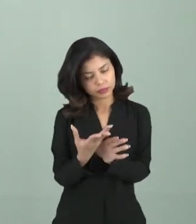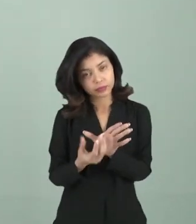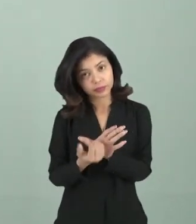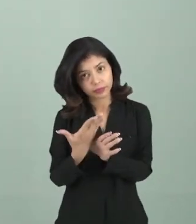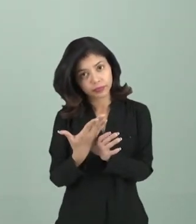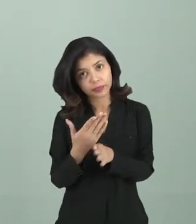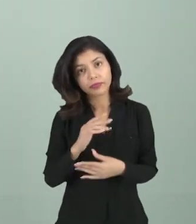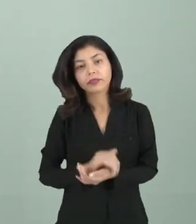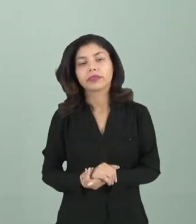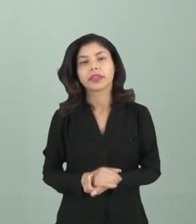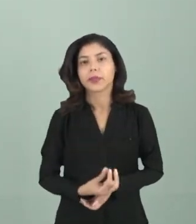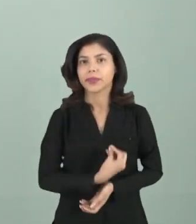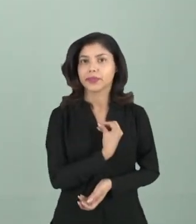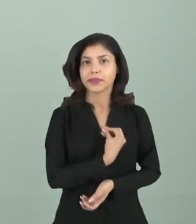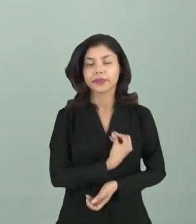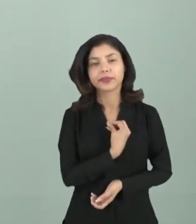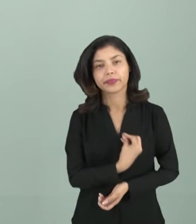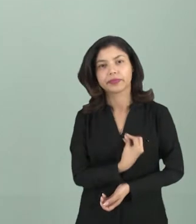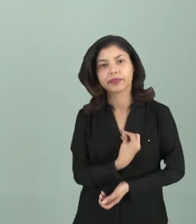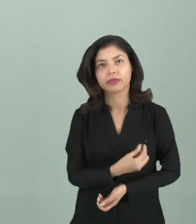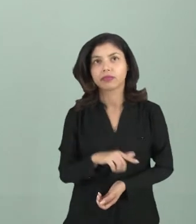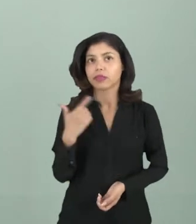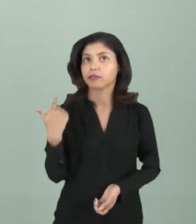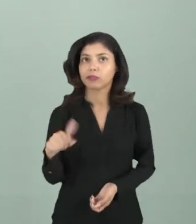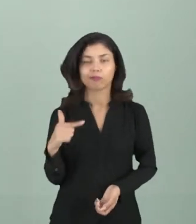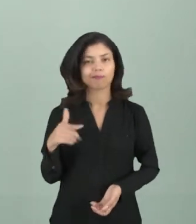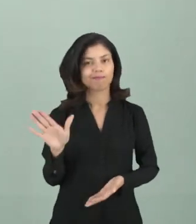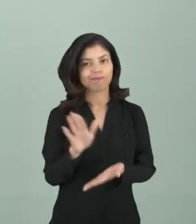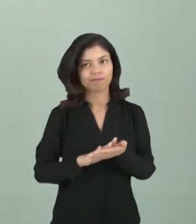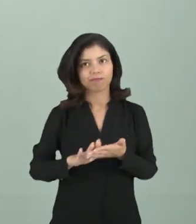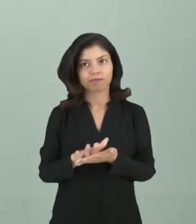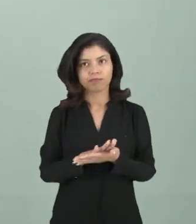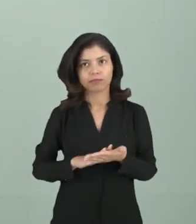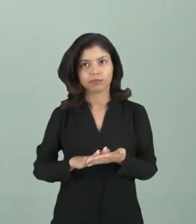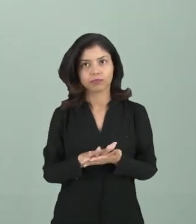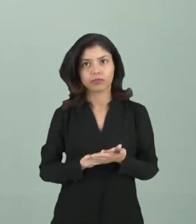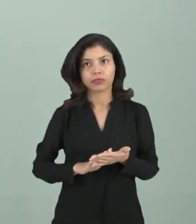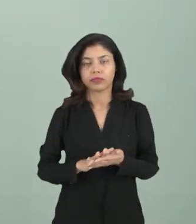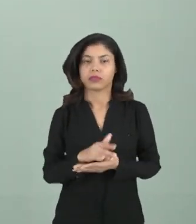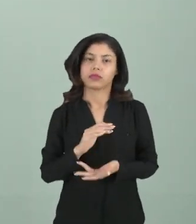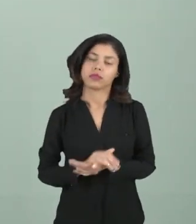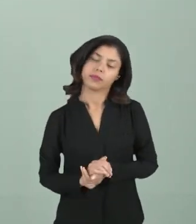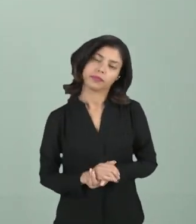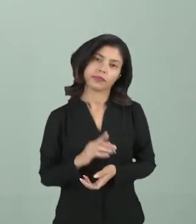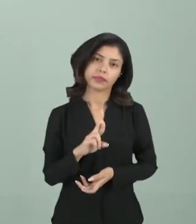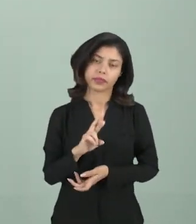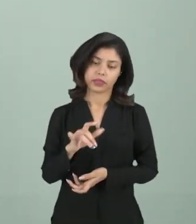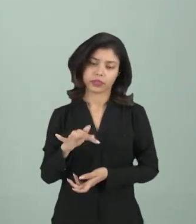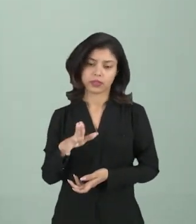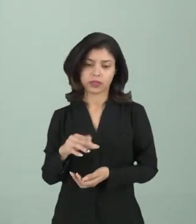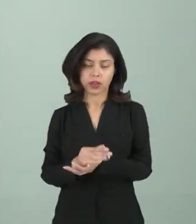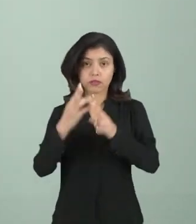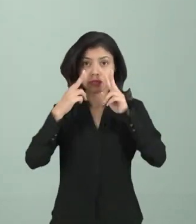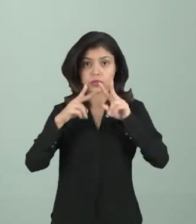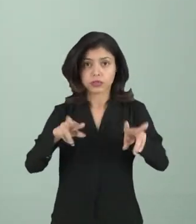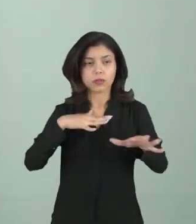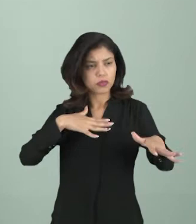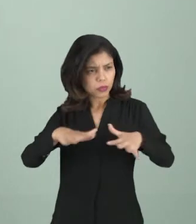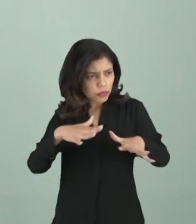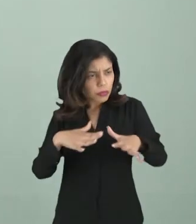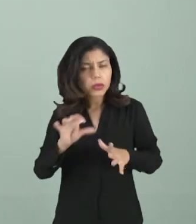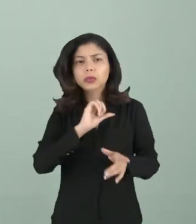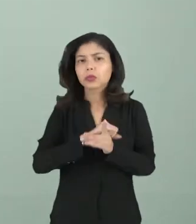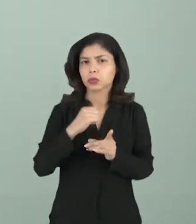produzir e para sobreviver, e sem terra alguma. Então, a reforma agrária visada por esses